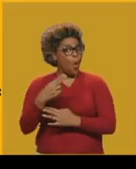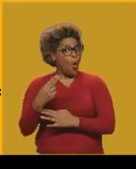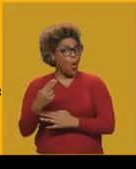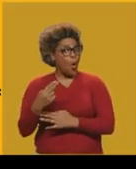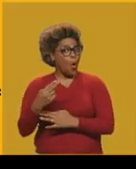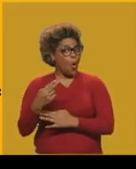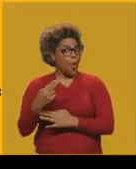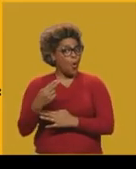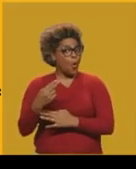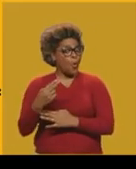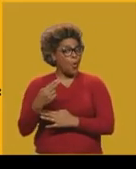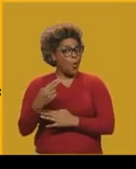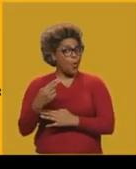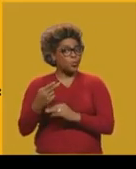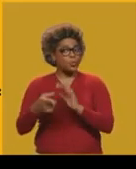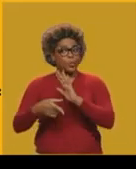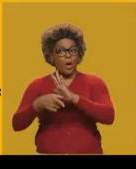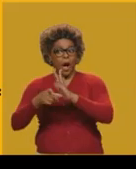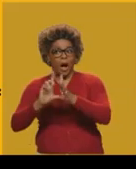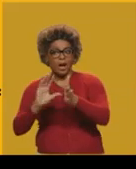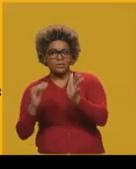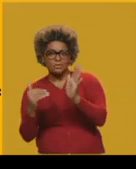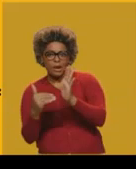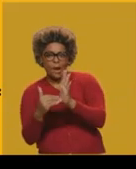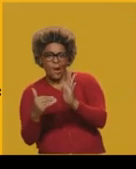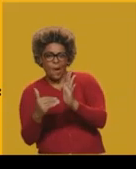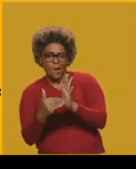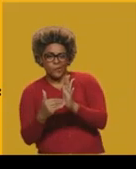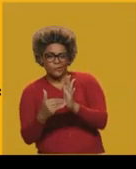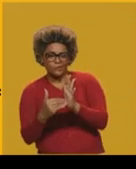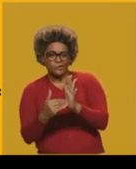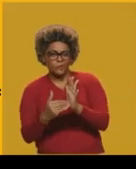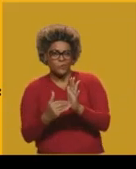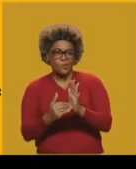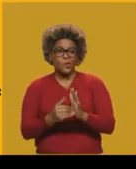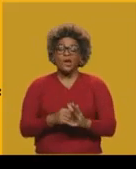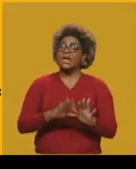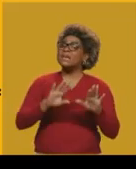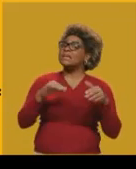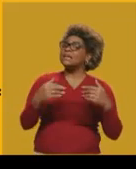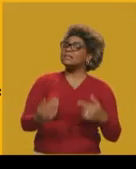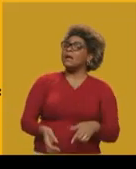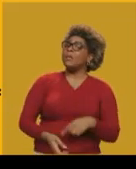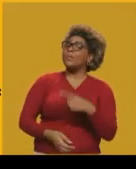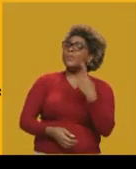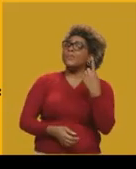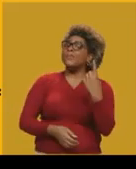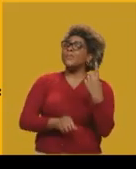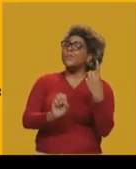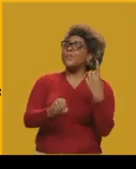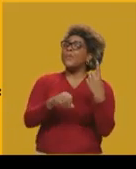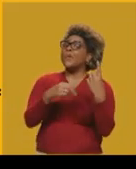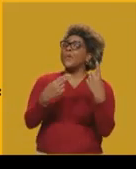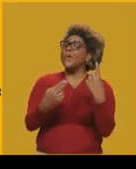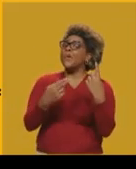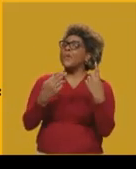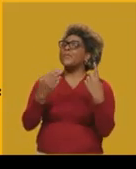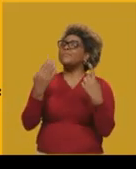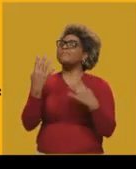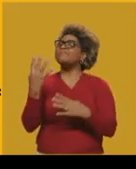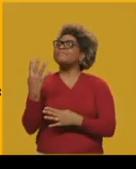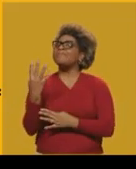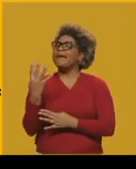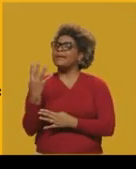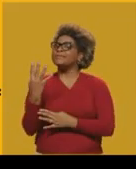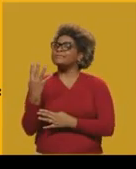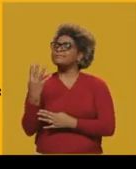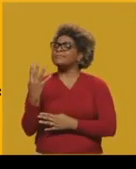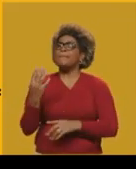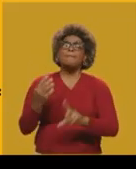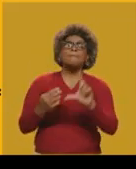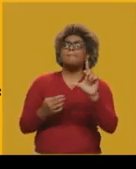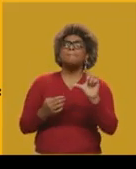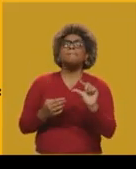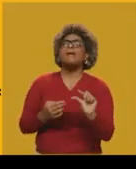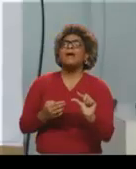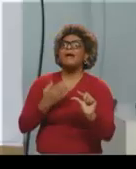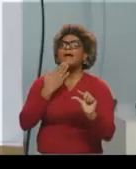Ou seja, ou no carbono 1 ou no carbono 4. Qual que é menor? Carbono 1. Então, nós vamos